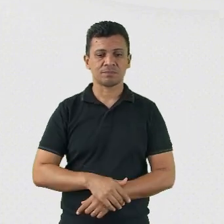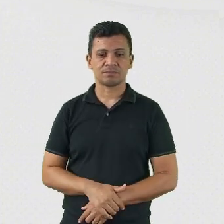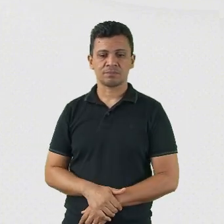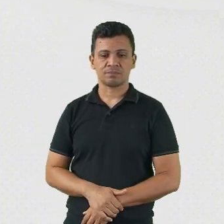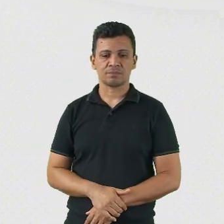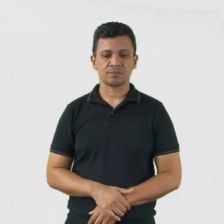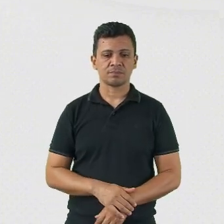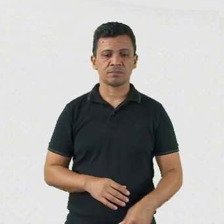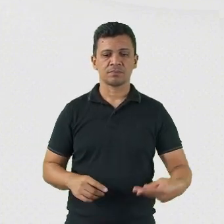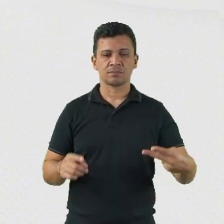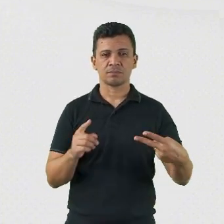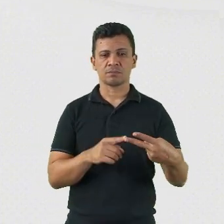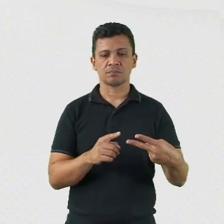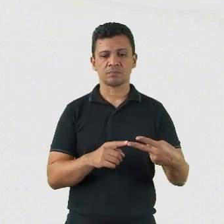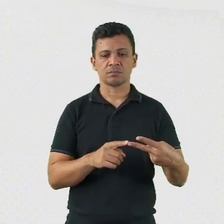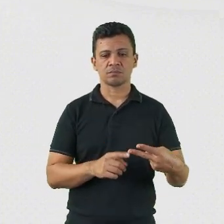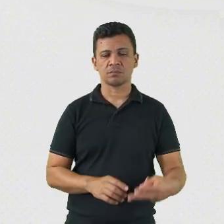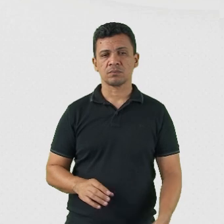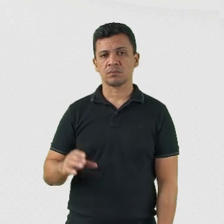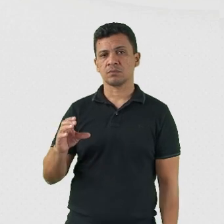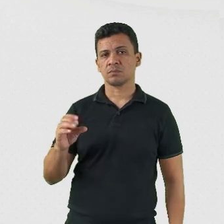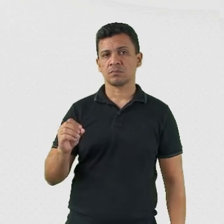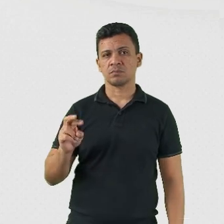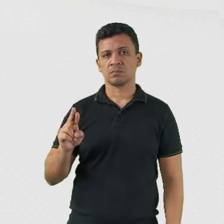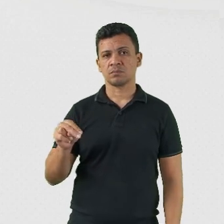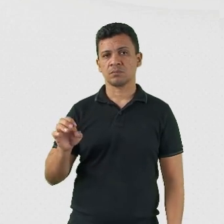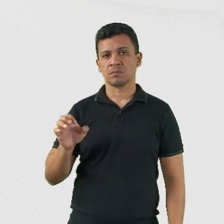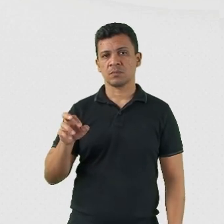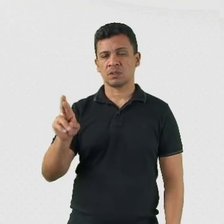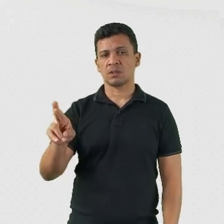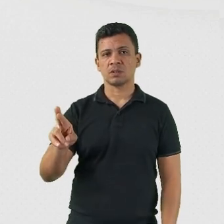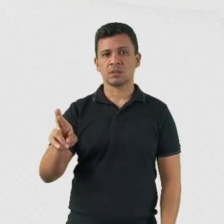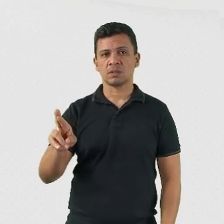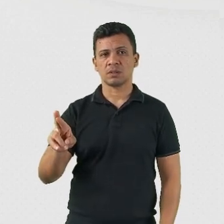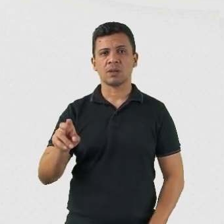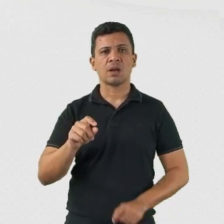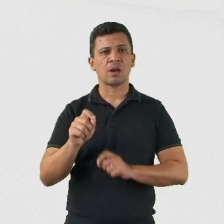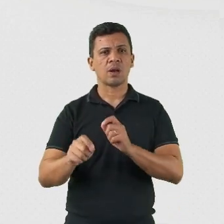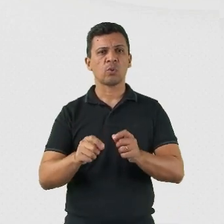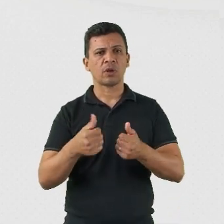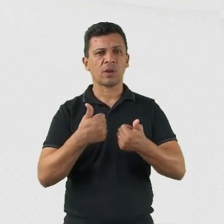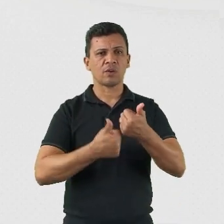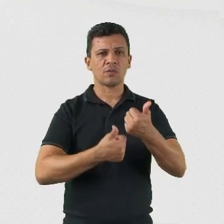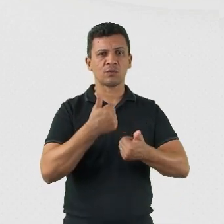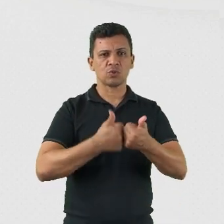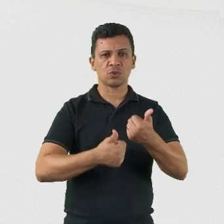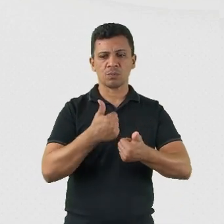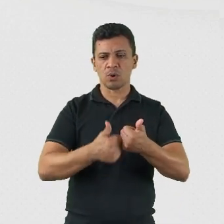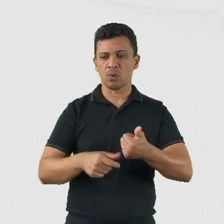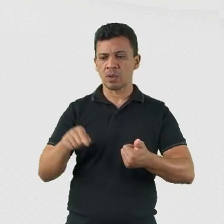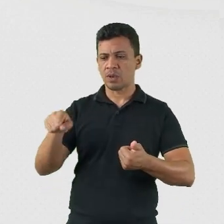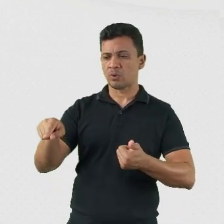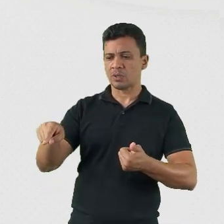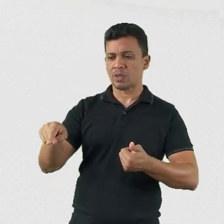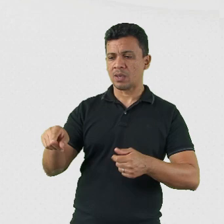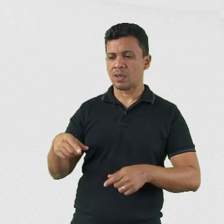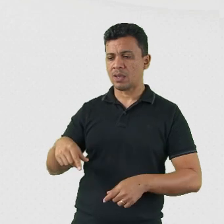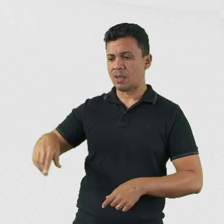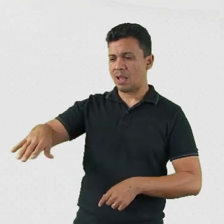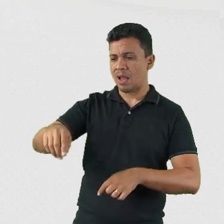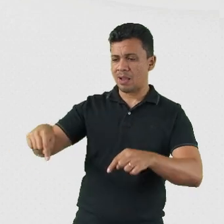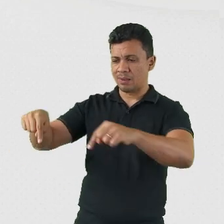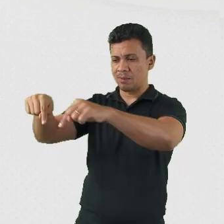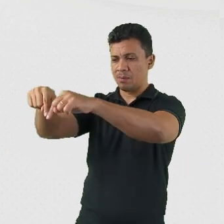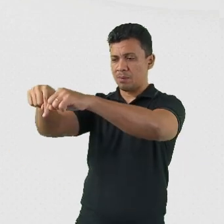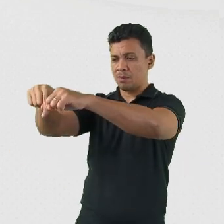the corner. O que é corner? Para quem gosta de futebol, corner é o escanteio, ou seja, o canto, a esquina.